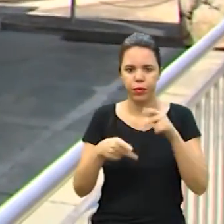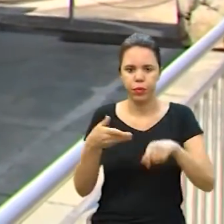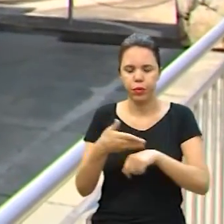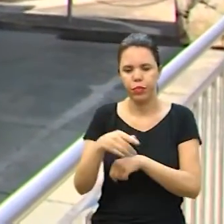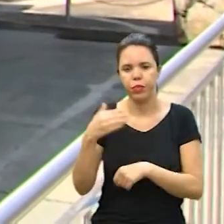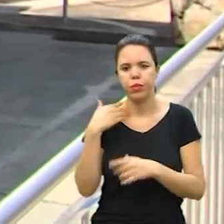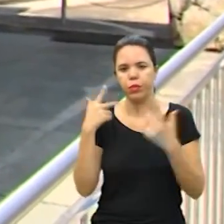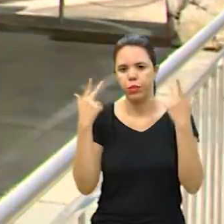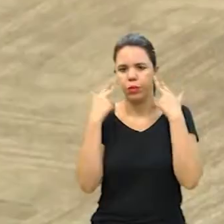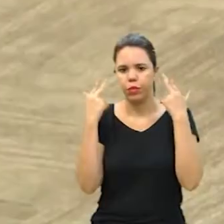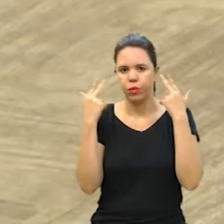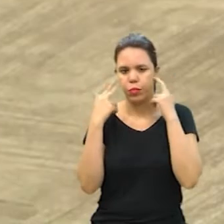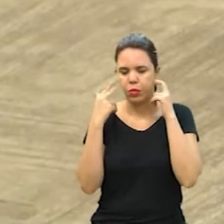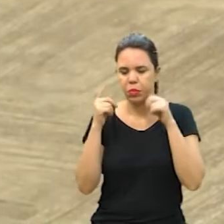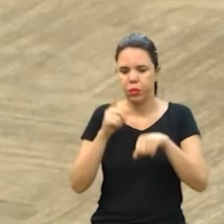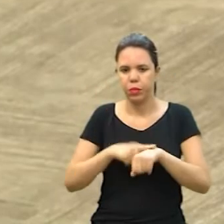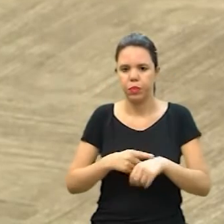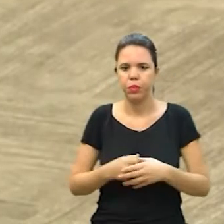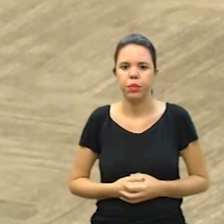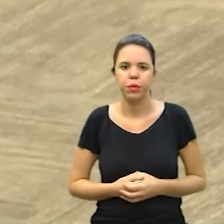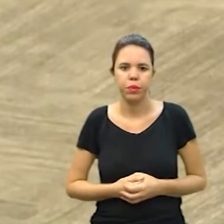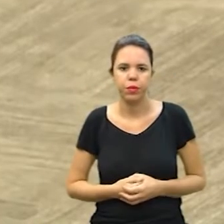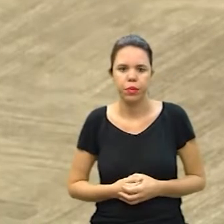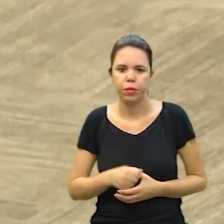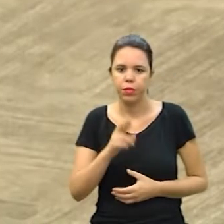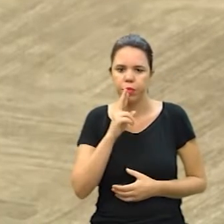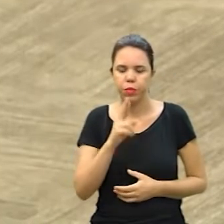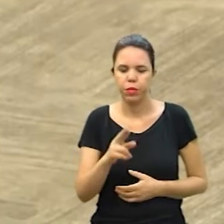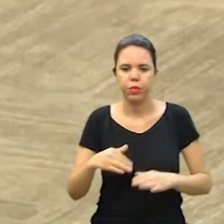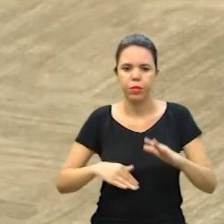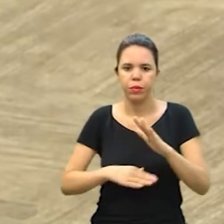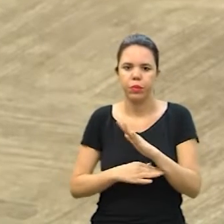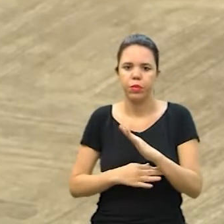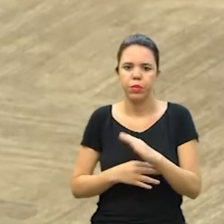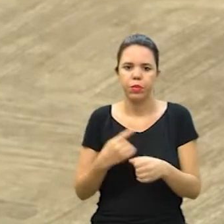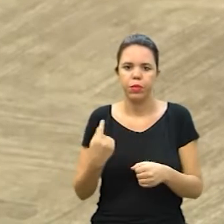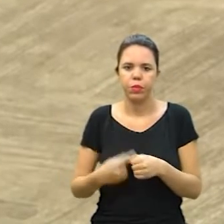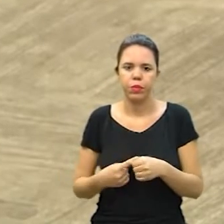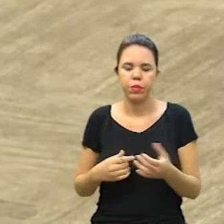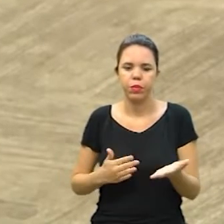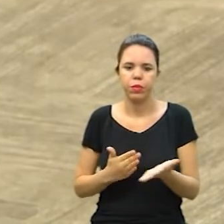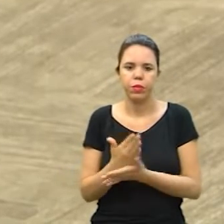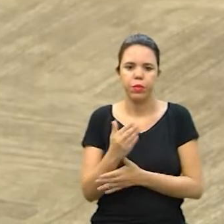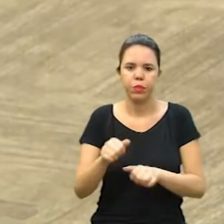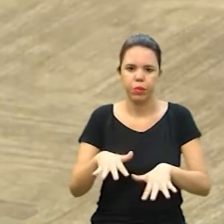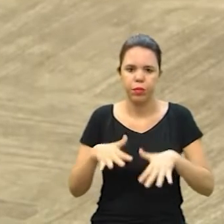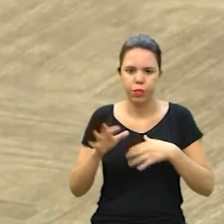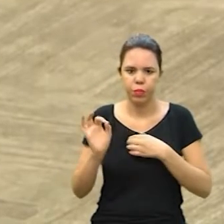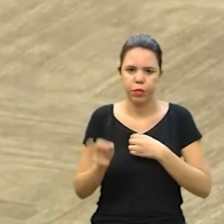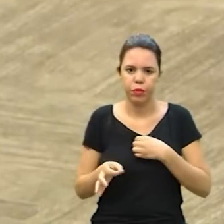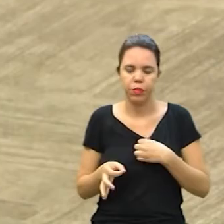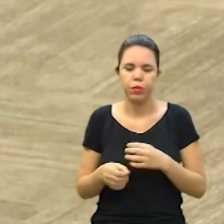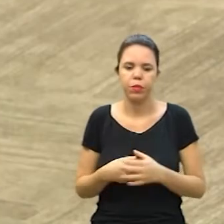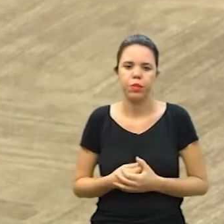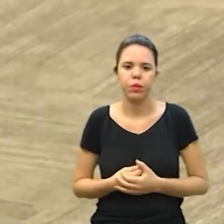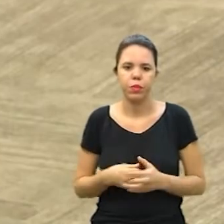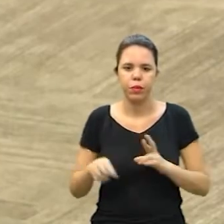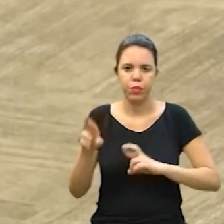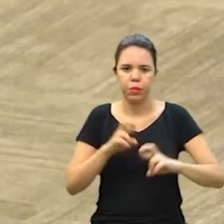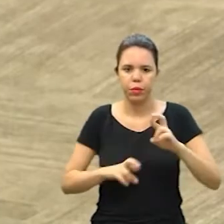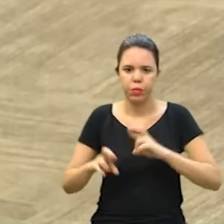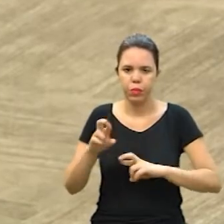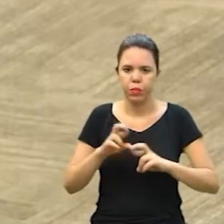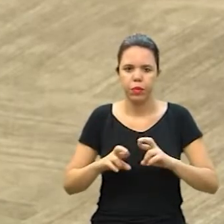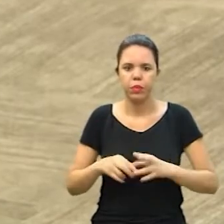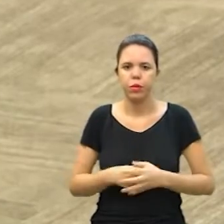bancos possam ir ao banco de maneira no horário normal. E uma resposta da Câmara Municipal, sendo aprovada em plenário, com certeza